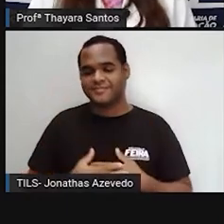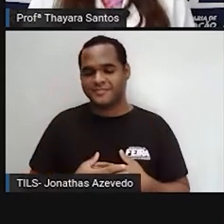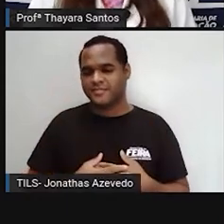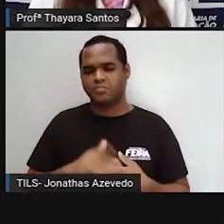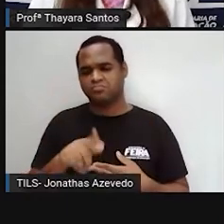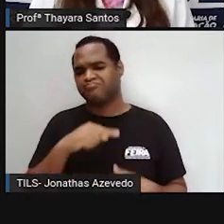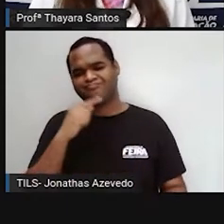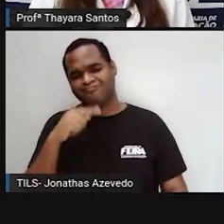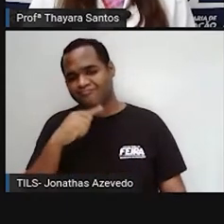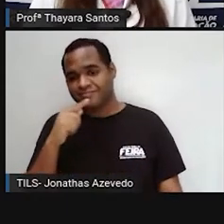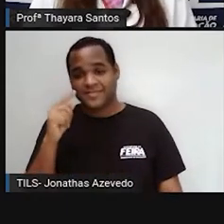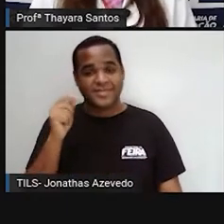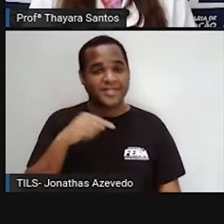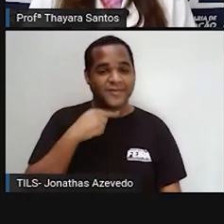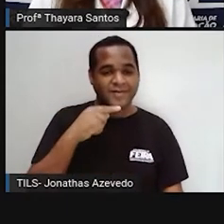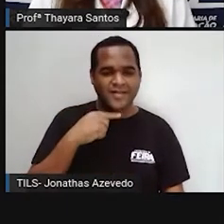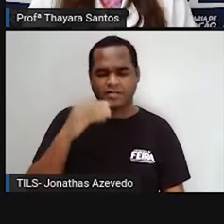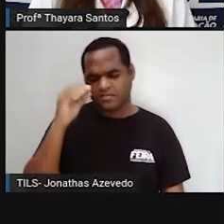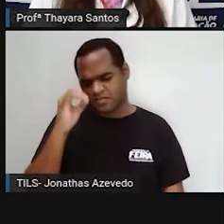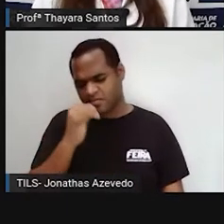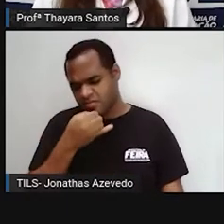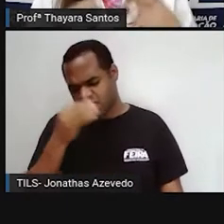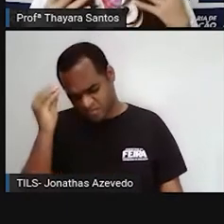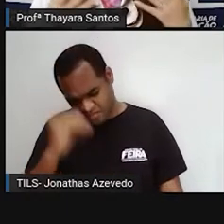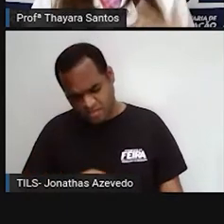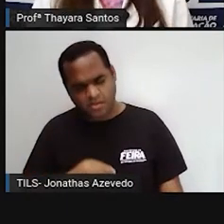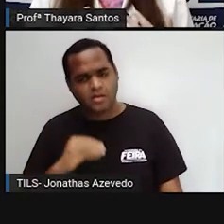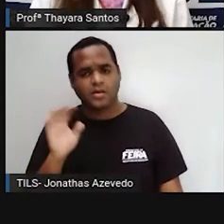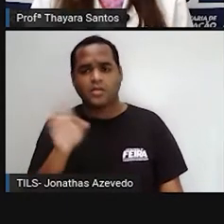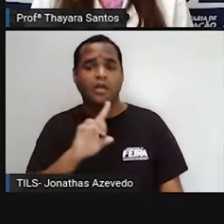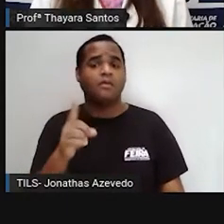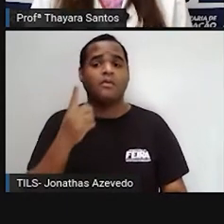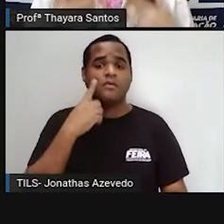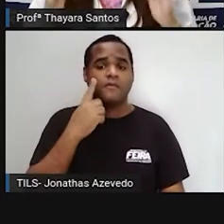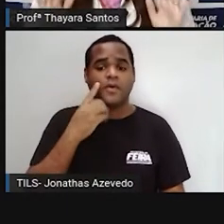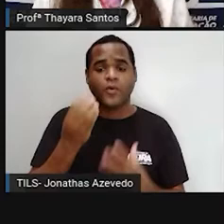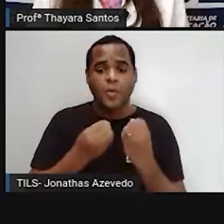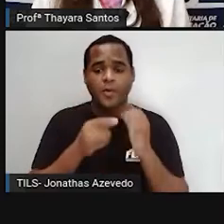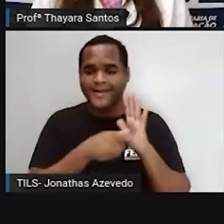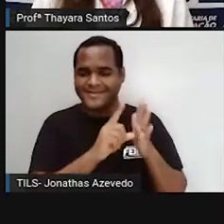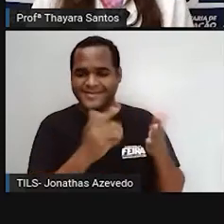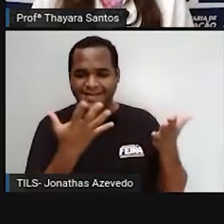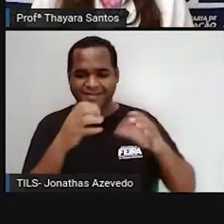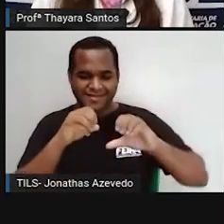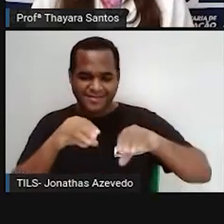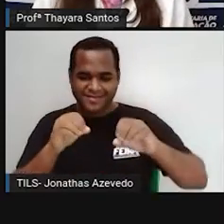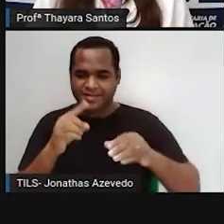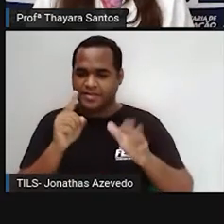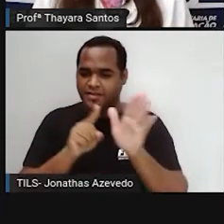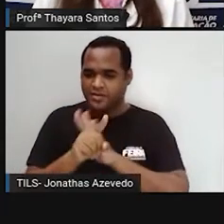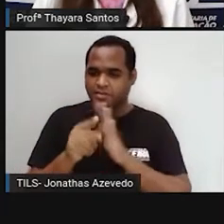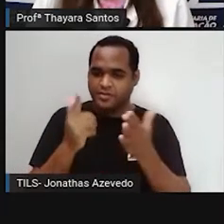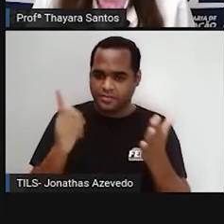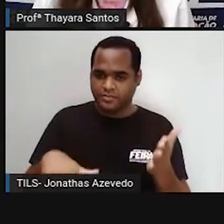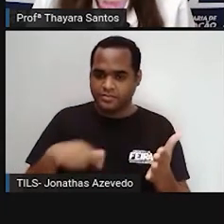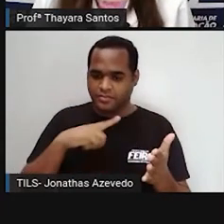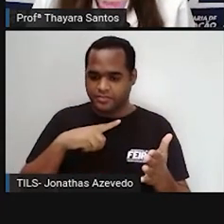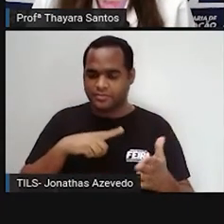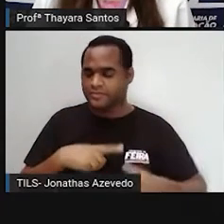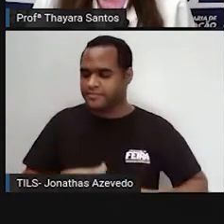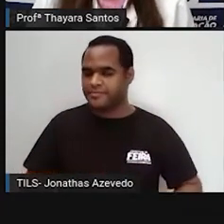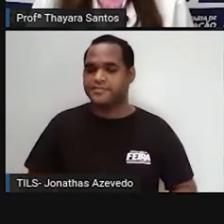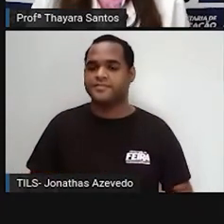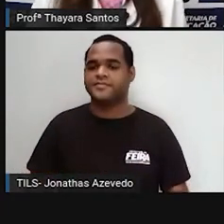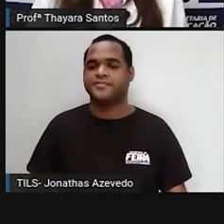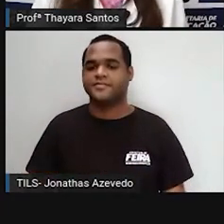aqueles que não conseguiram acertar muitas, não fiquem tristes. É só rever o comecinho da aula e fazer de novo o quiz, tá? Então, vamos lá